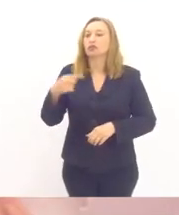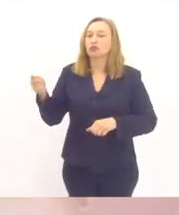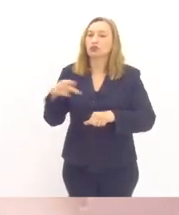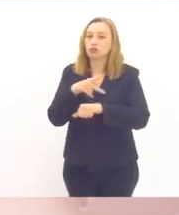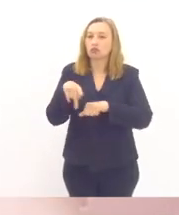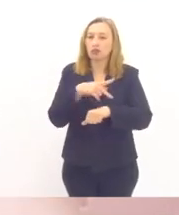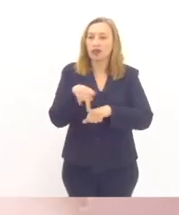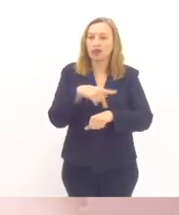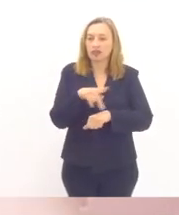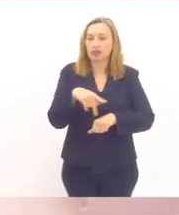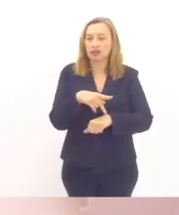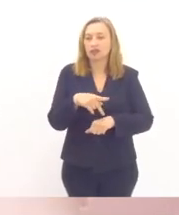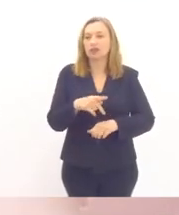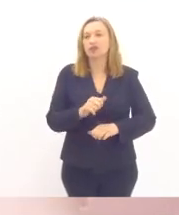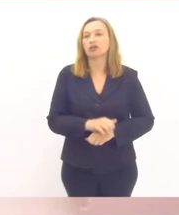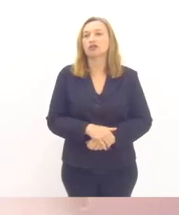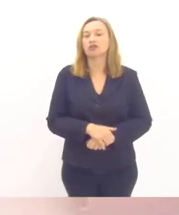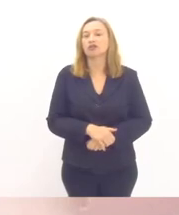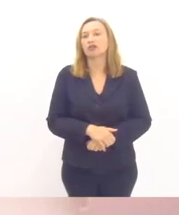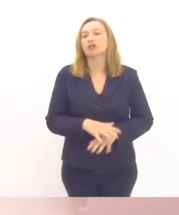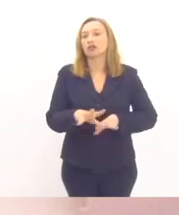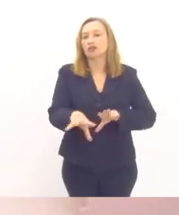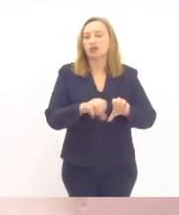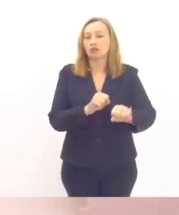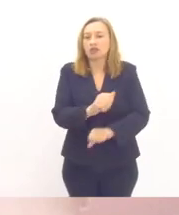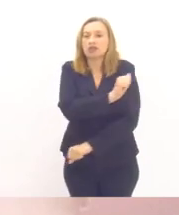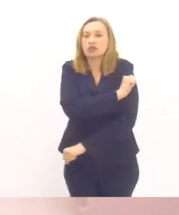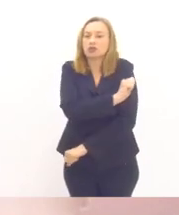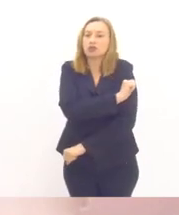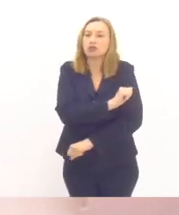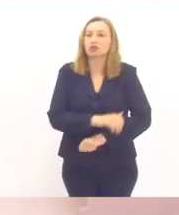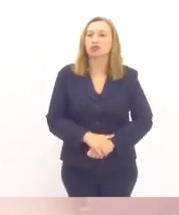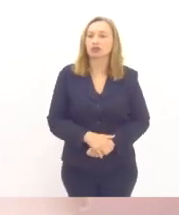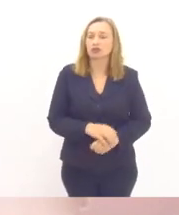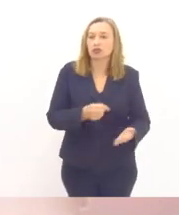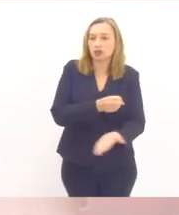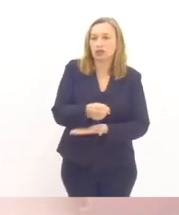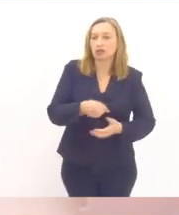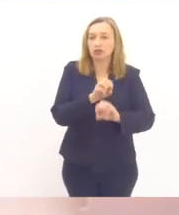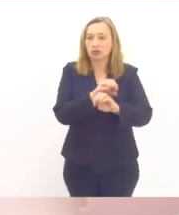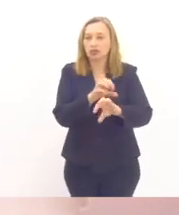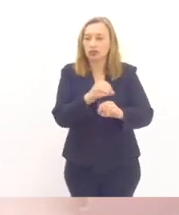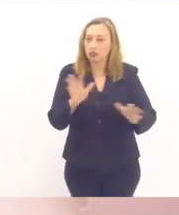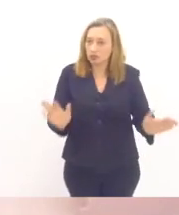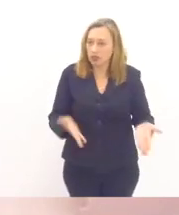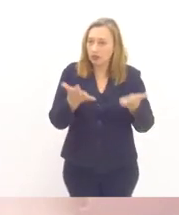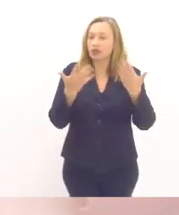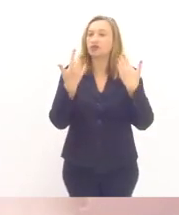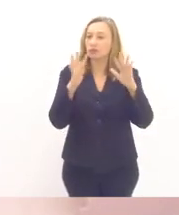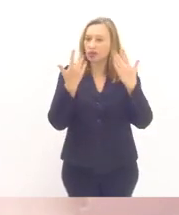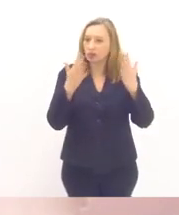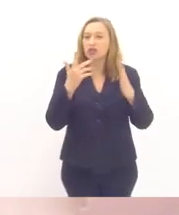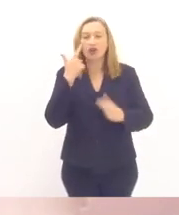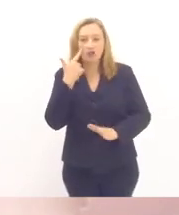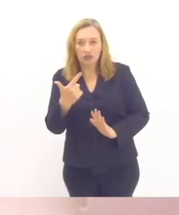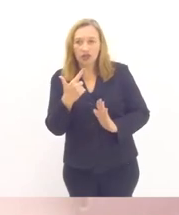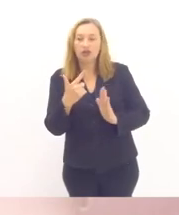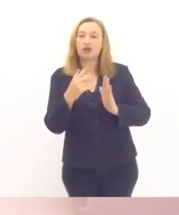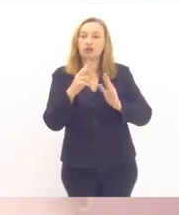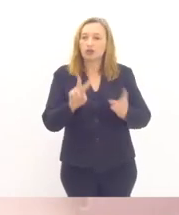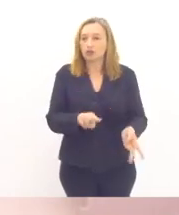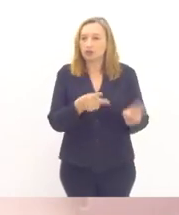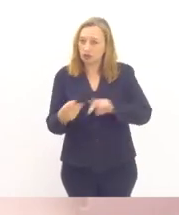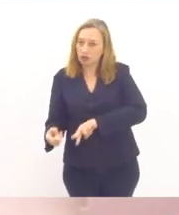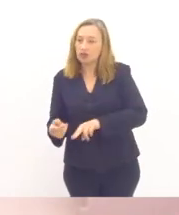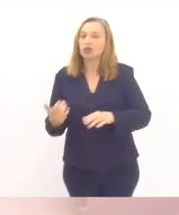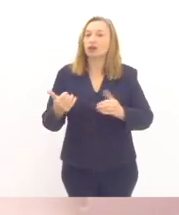de línguas, de modo geral, na formação do jovem na educação básica. Então, saúdo essa iniciativa, já li as propostas de encaminhamento que nós apoiamos,